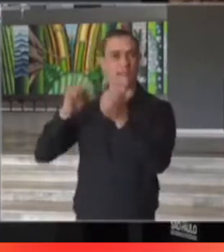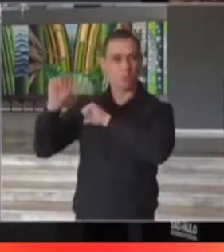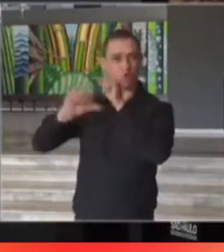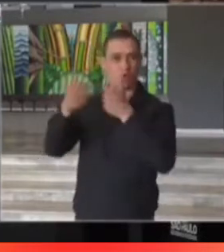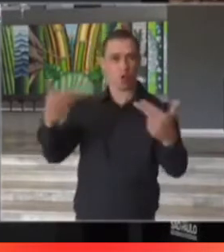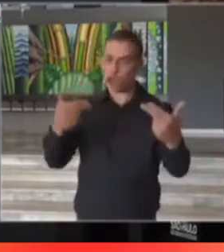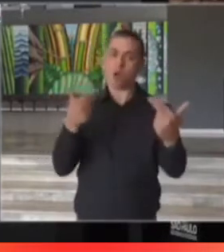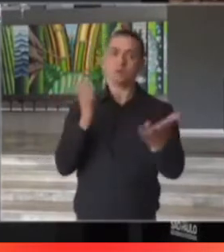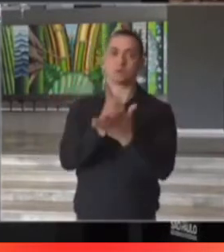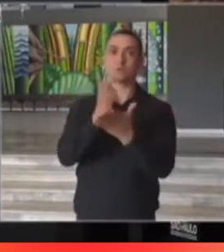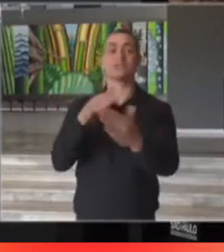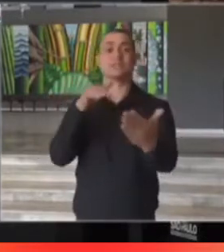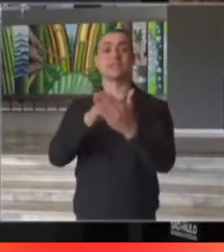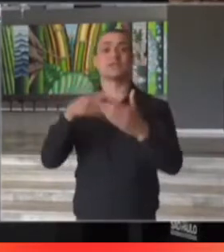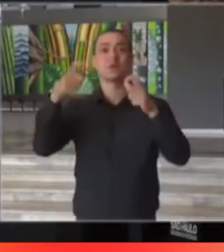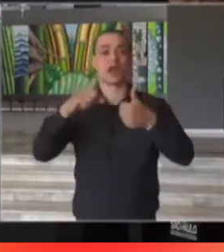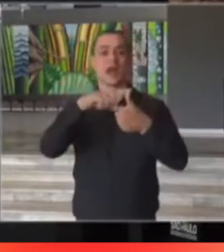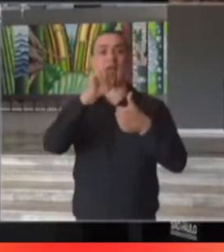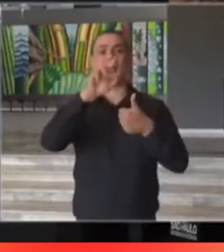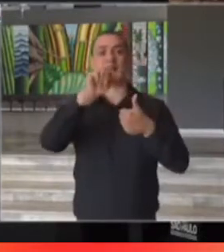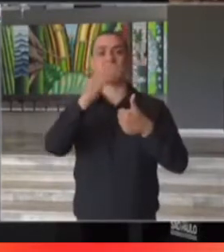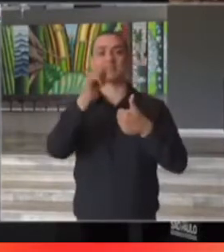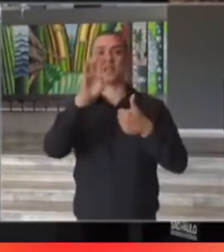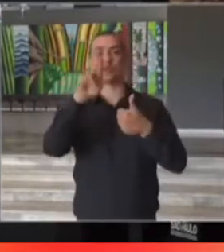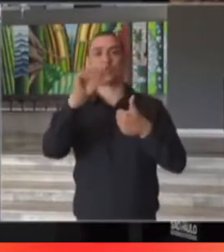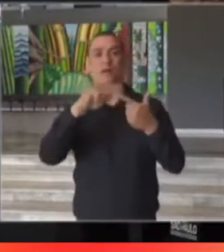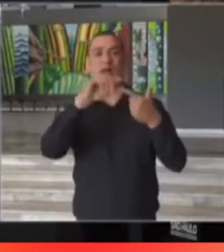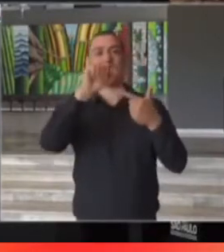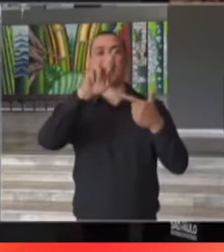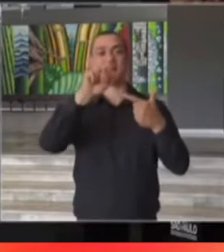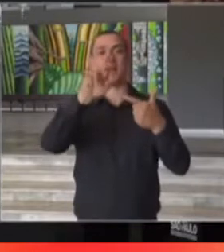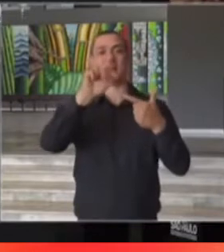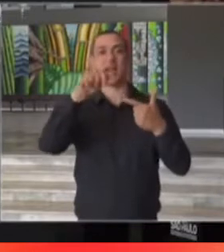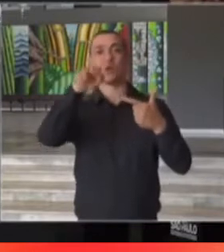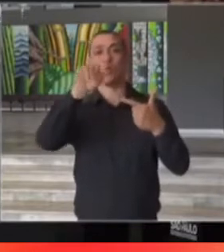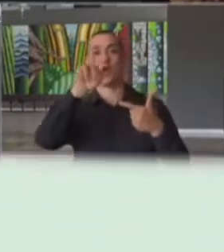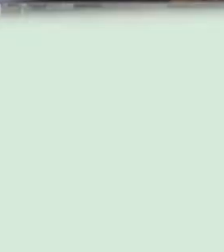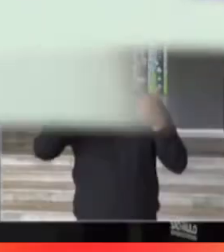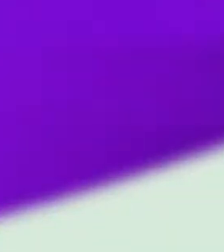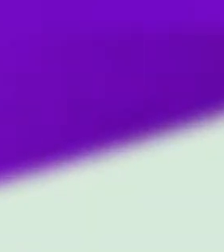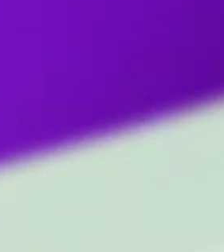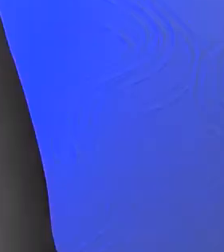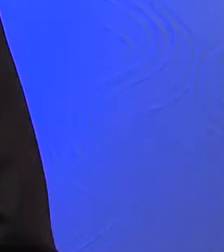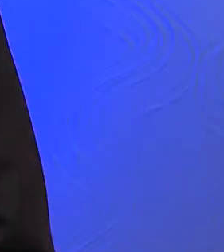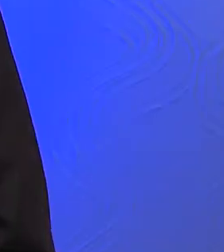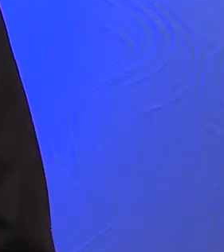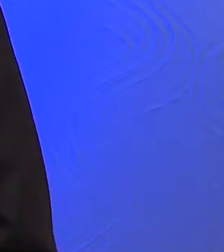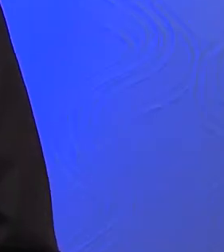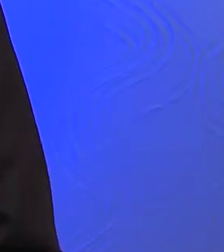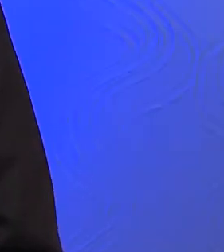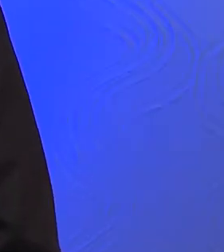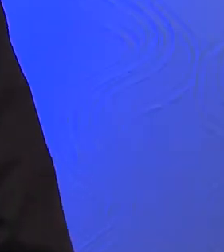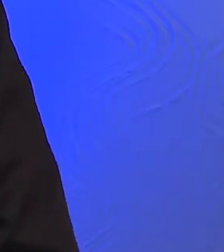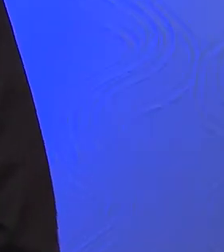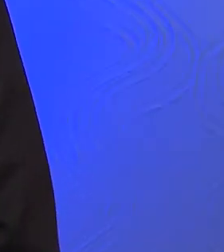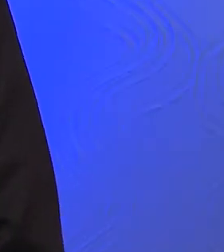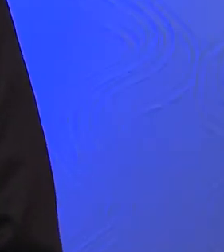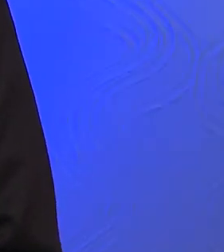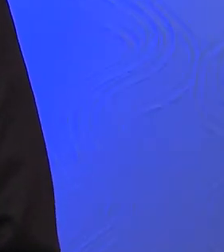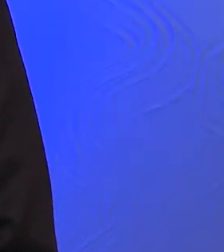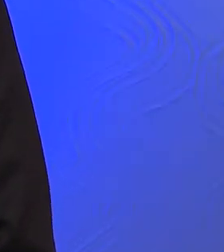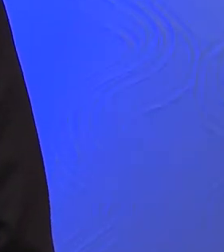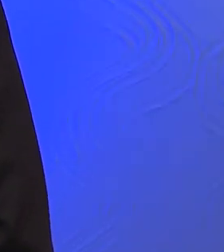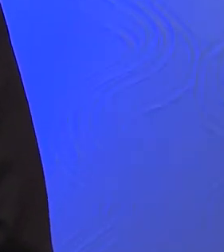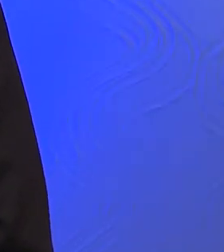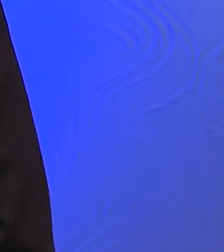que eu mencionei de Araçatuba, Araraquara e Campinas. A Anatel, Agência Nacional